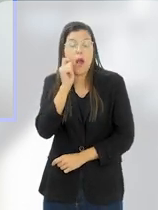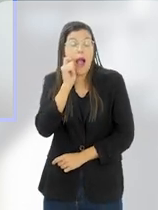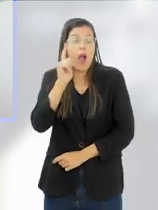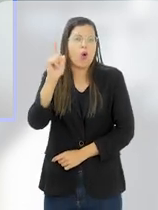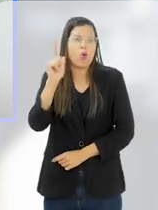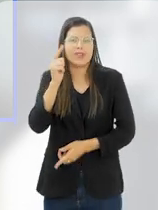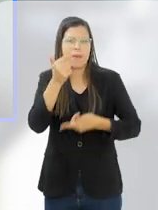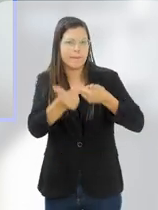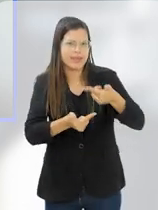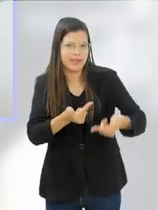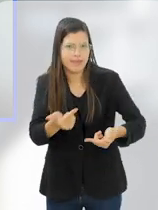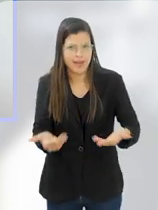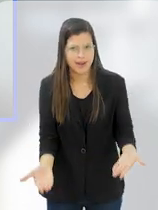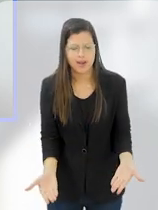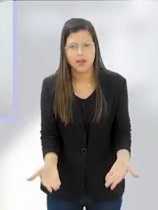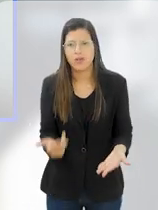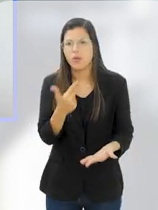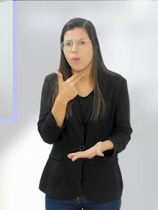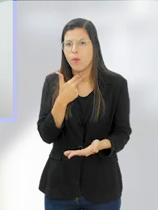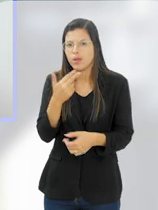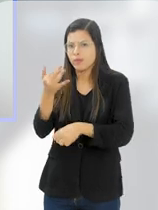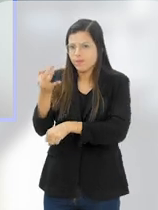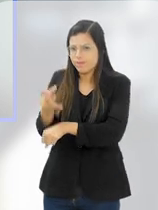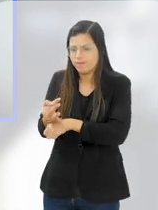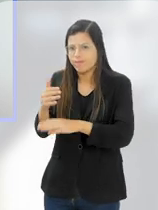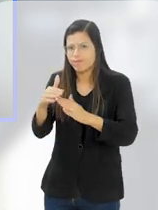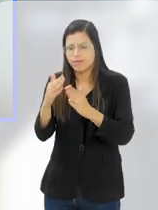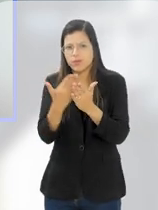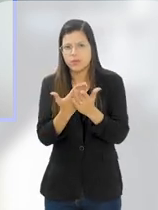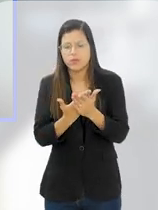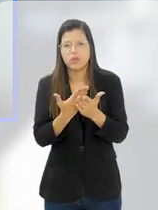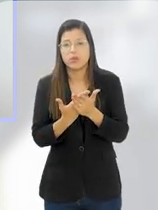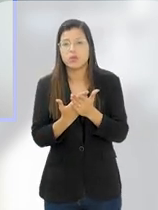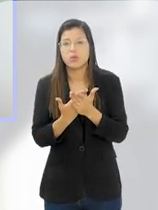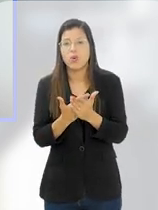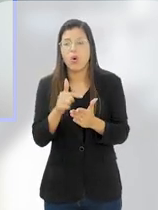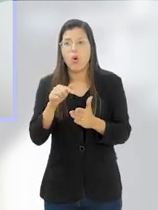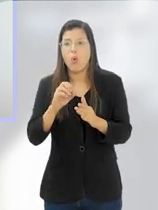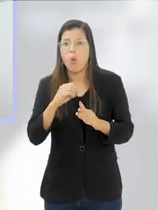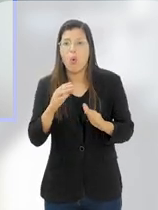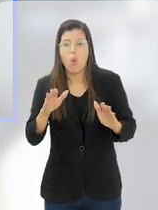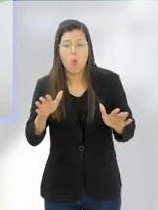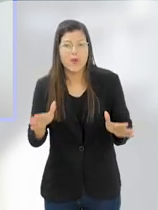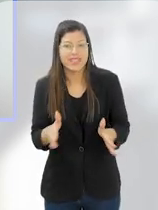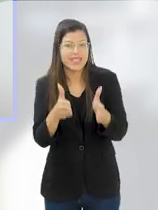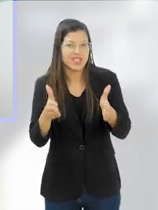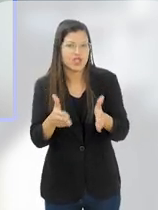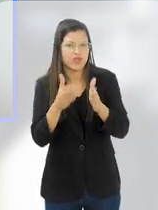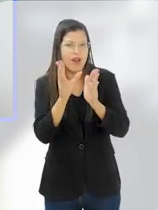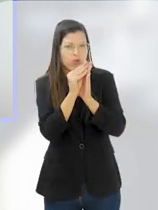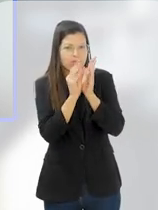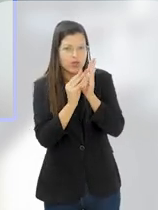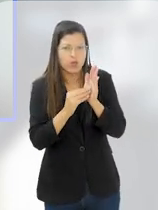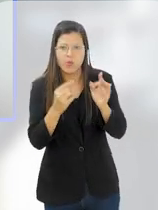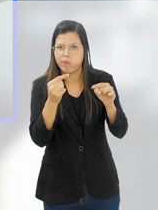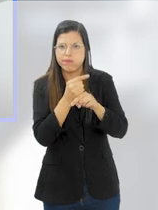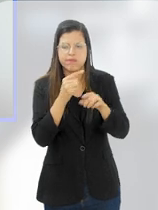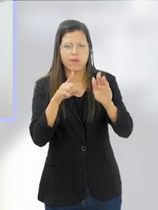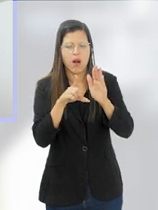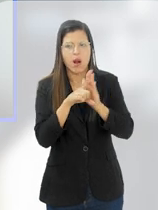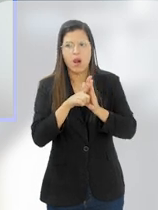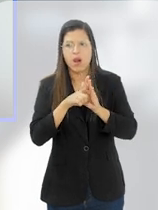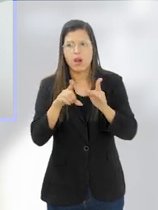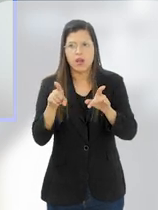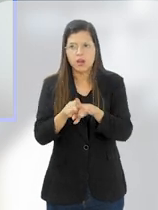né? Ela não pode deixar de ir à escola, ela não pode, muito menos, promover um conteúdo ilegal e também não pode